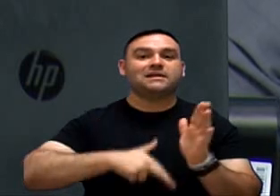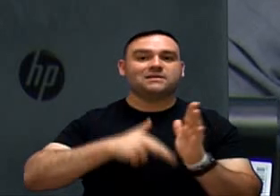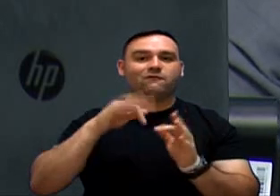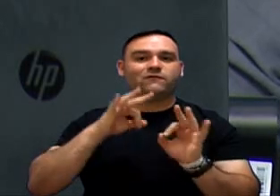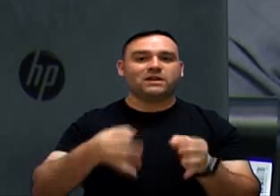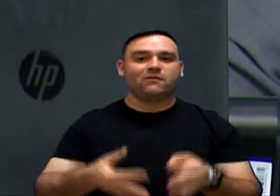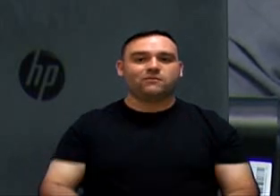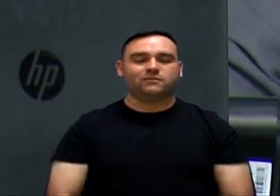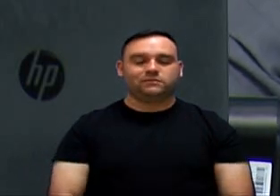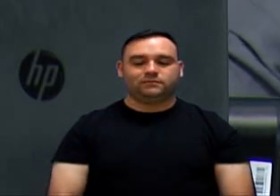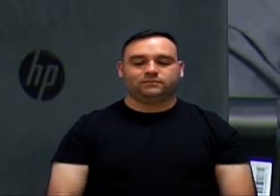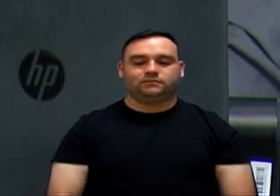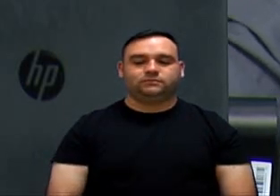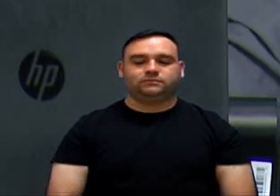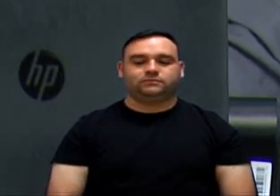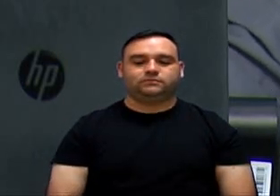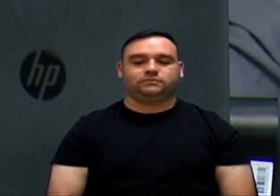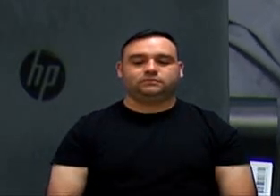a redação.